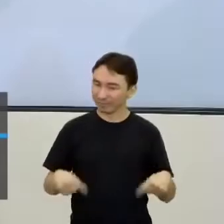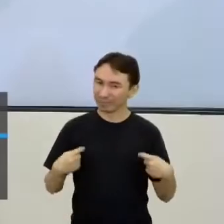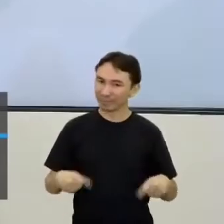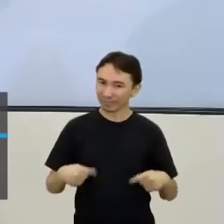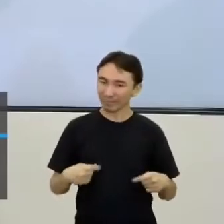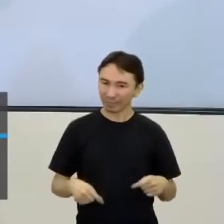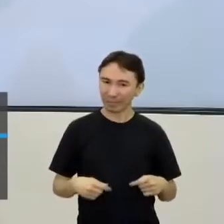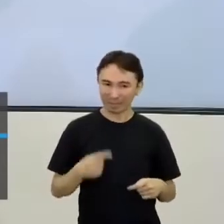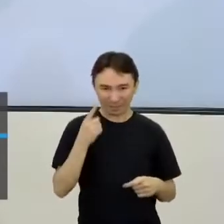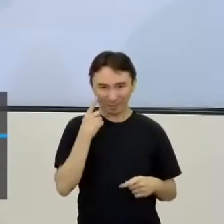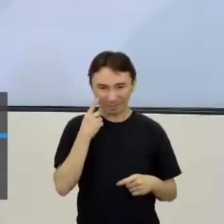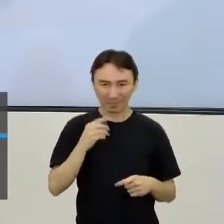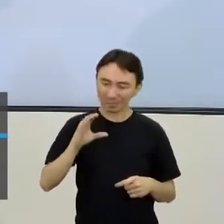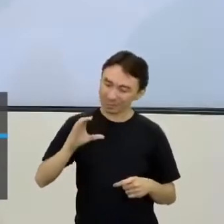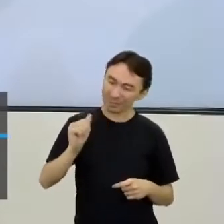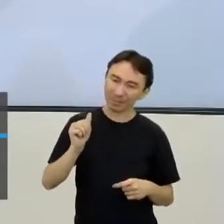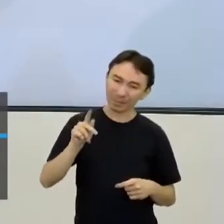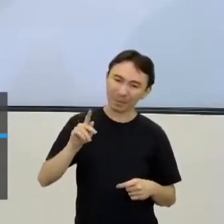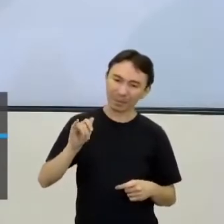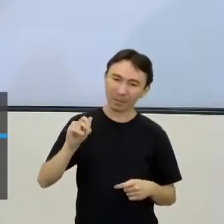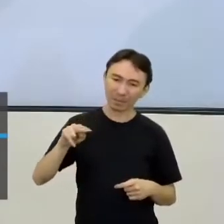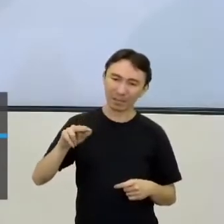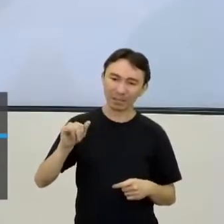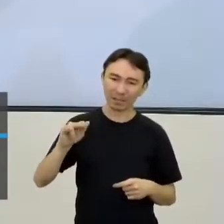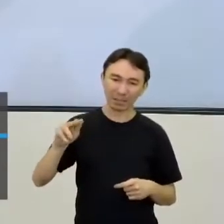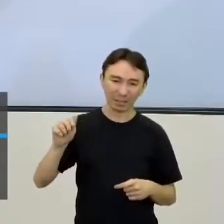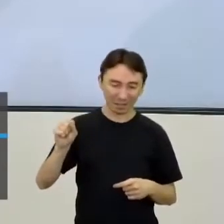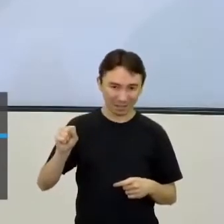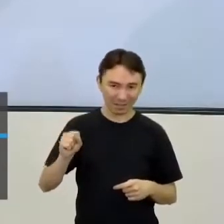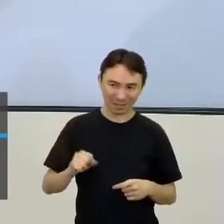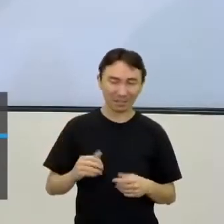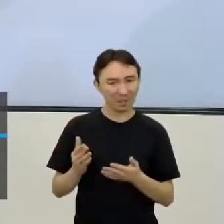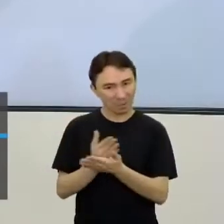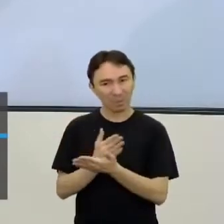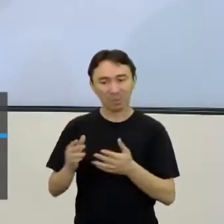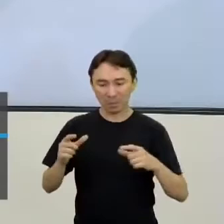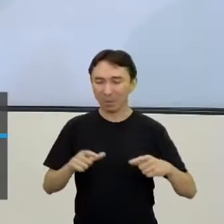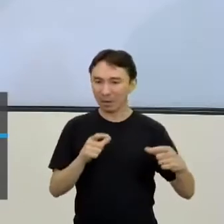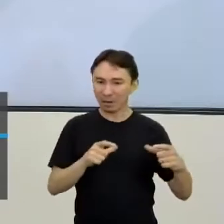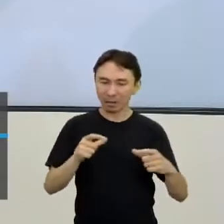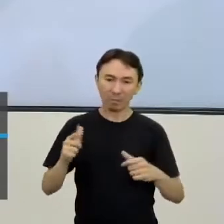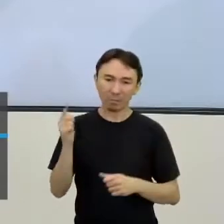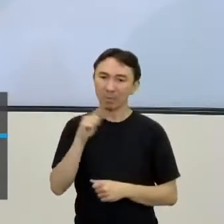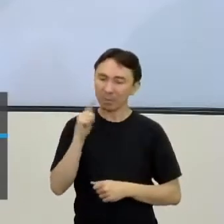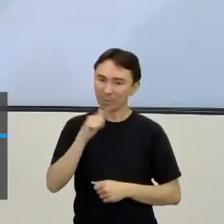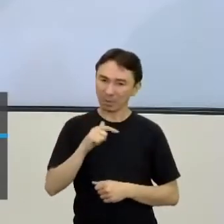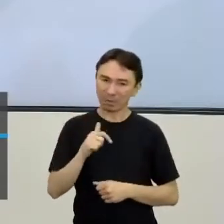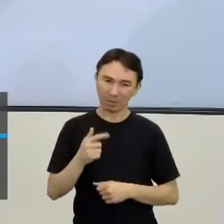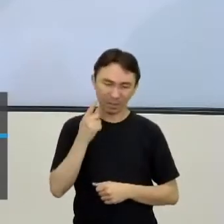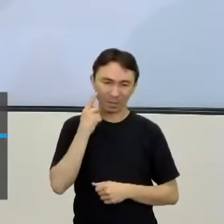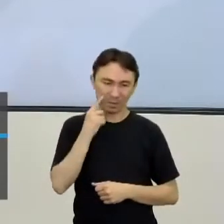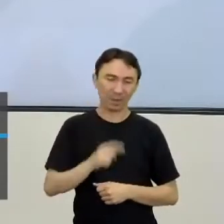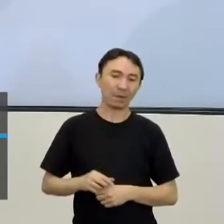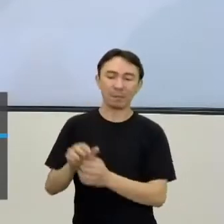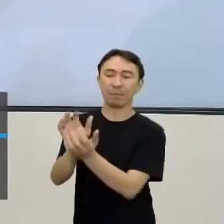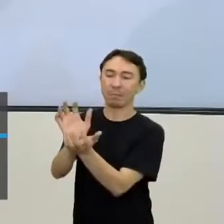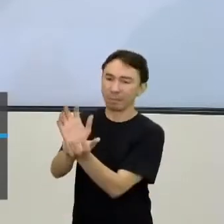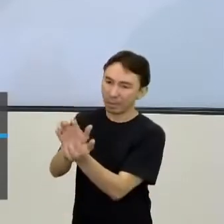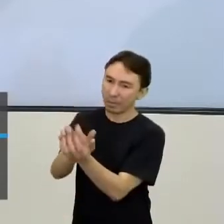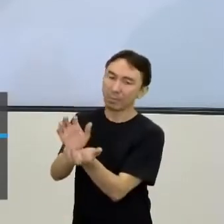deram certo em algumas regiões, né? Pernambuco, São Vicente, elas foram muito